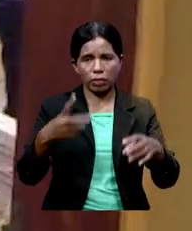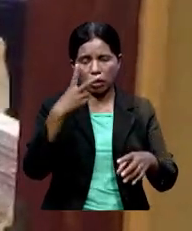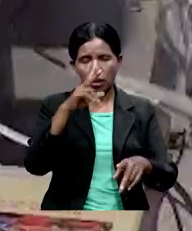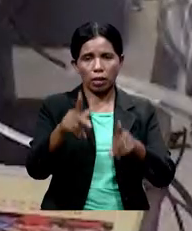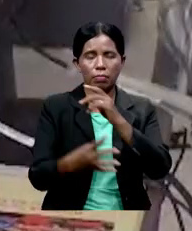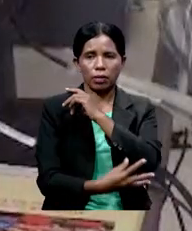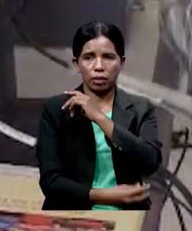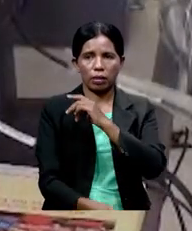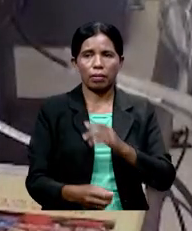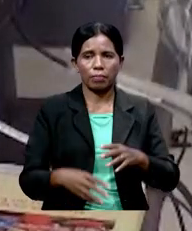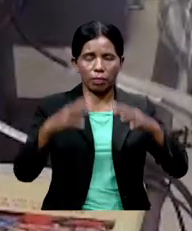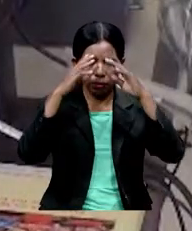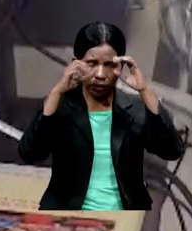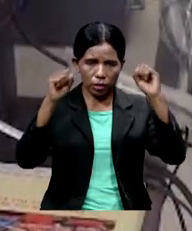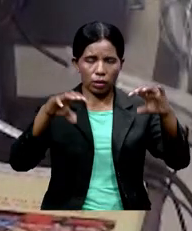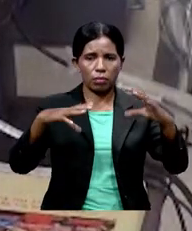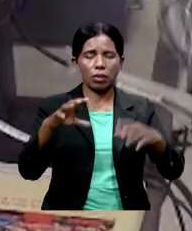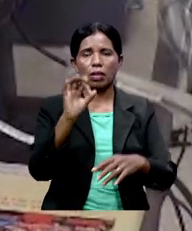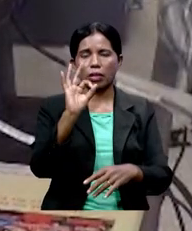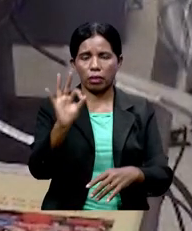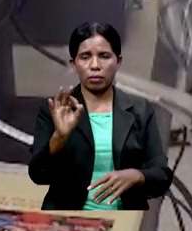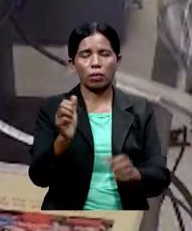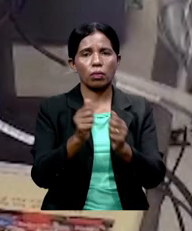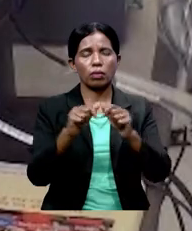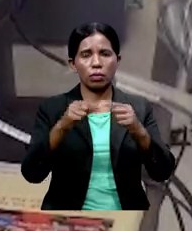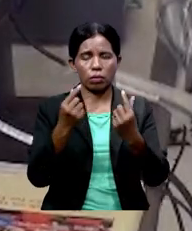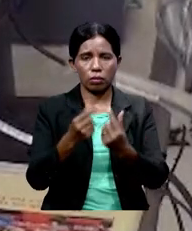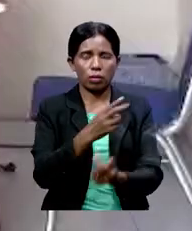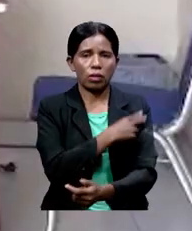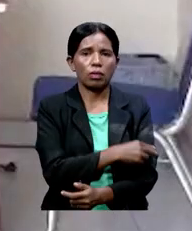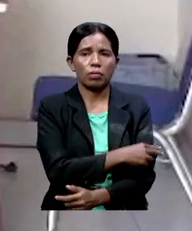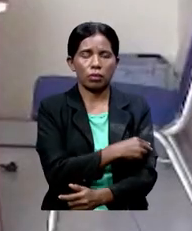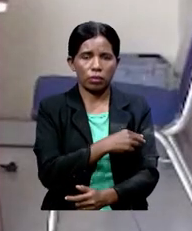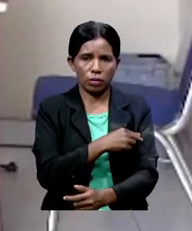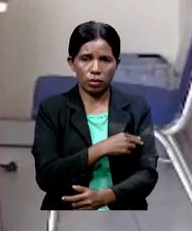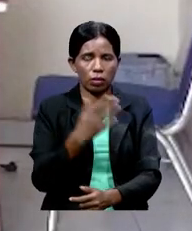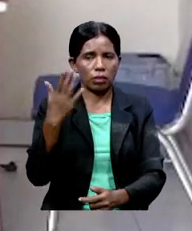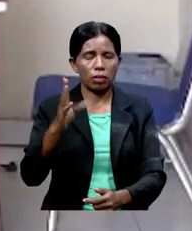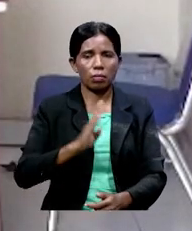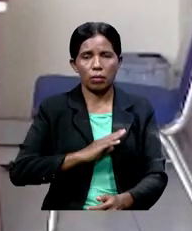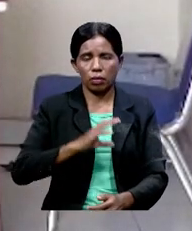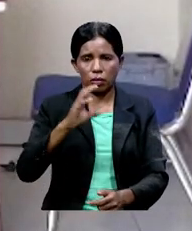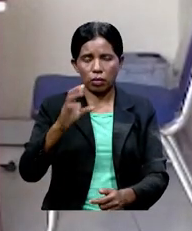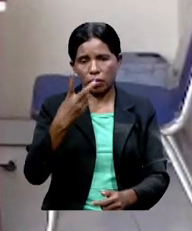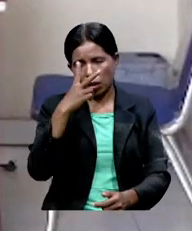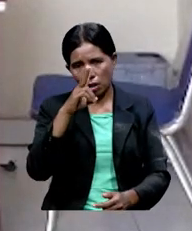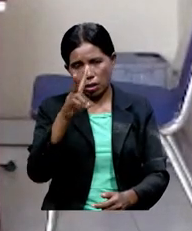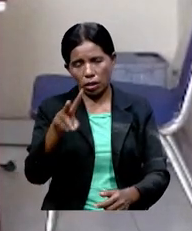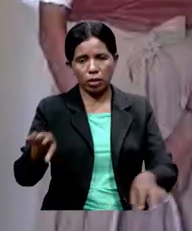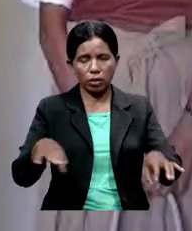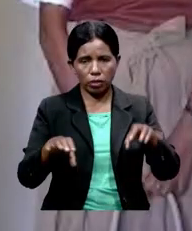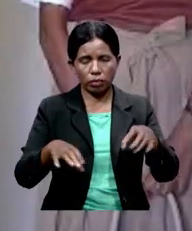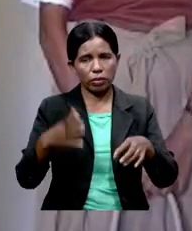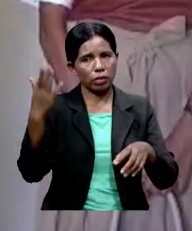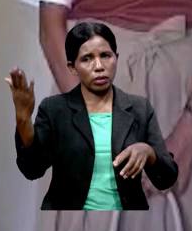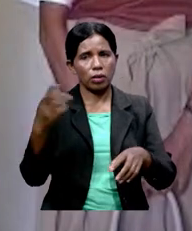vulnerável. Presidente da Comissão F, onde a equipa visita o Hospital Regional Eduardo Ximenes Baucau, onde há serviço e a hospital,